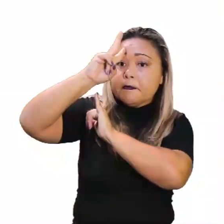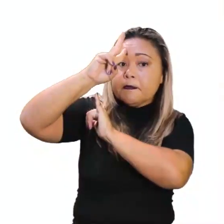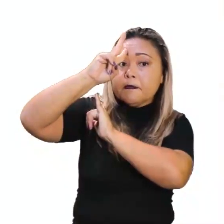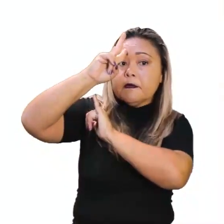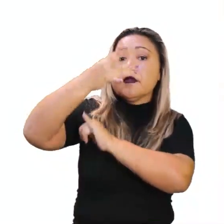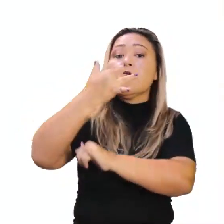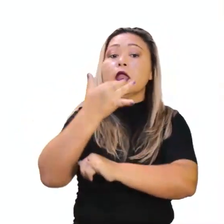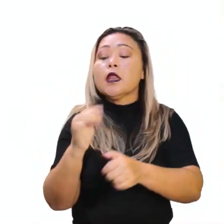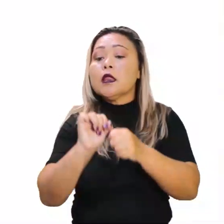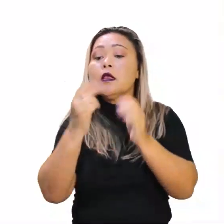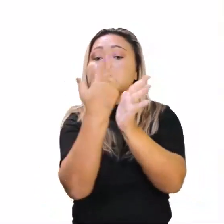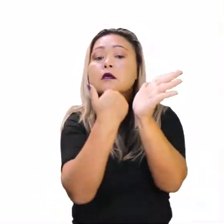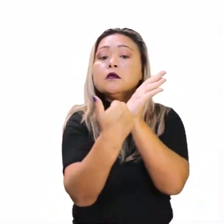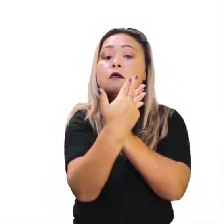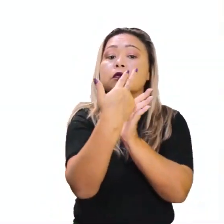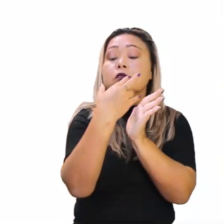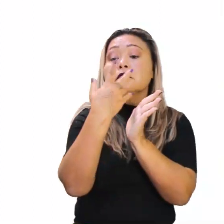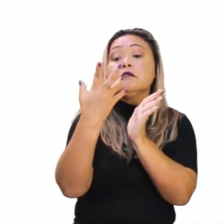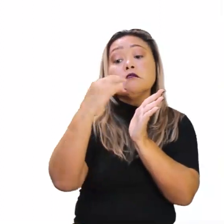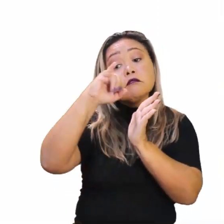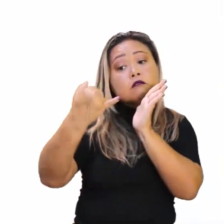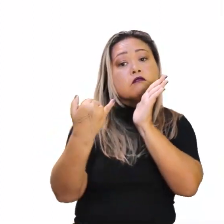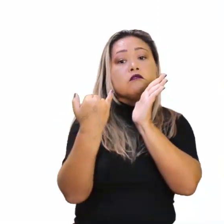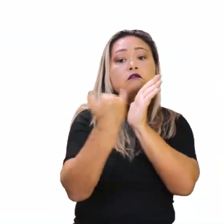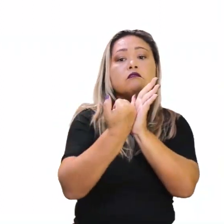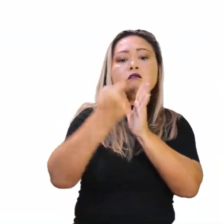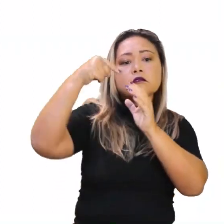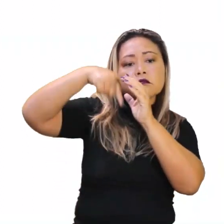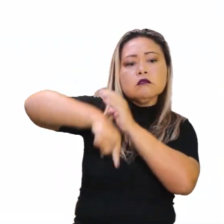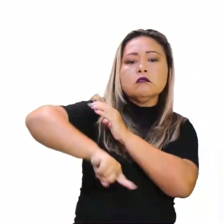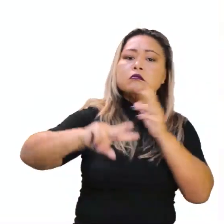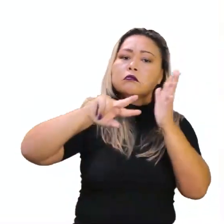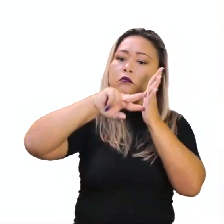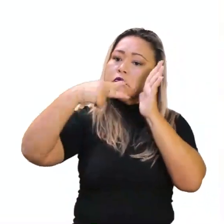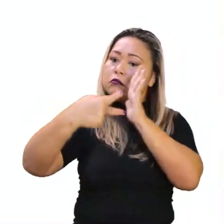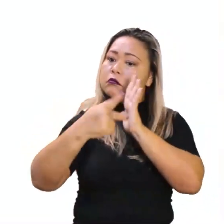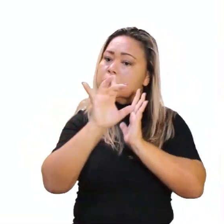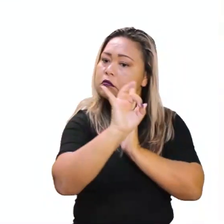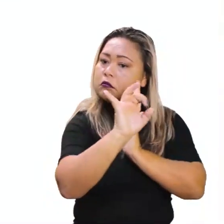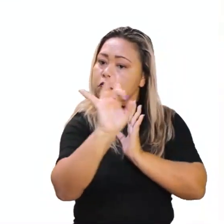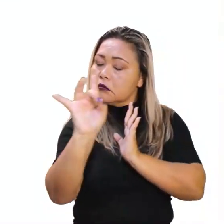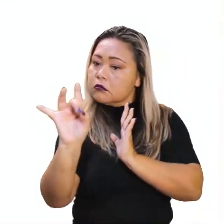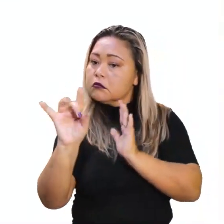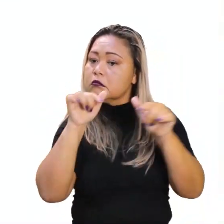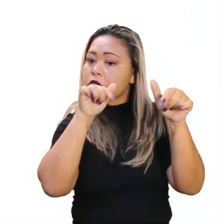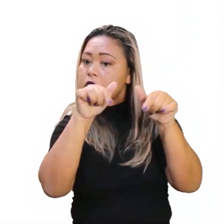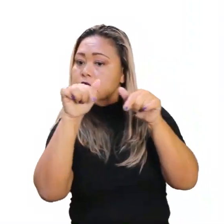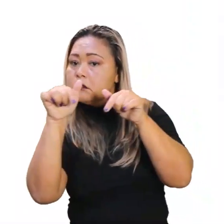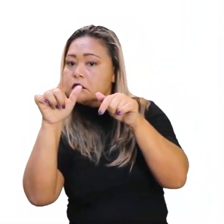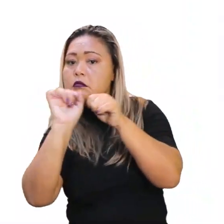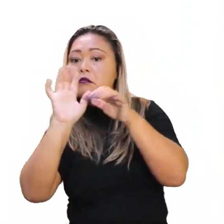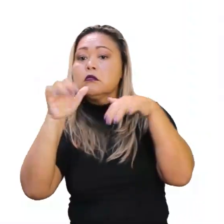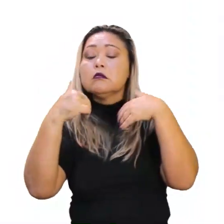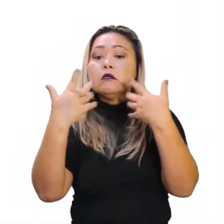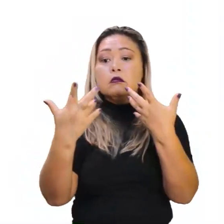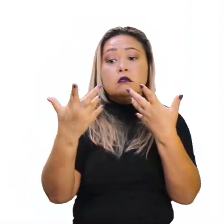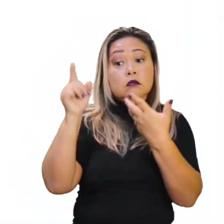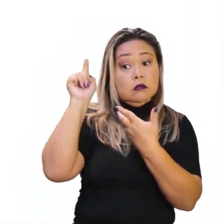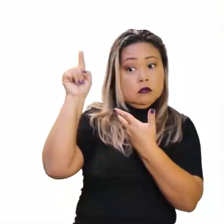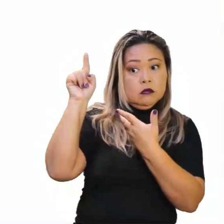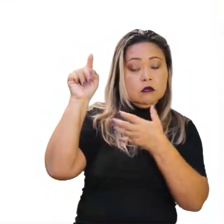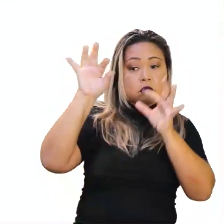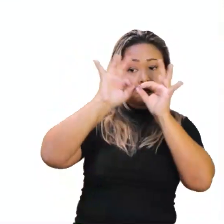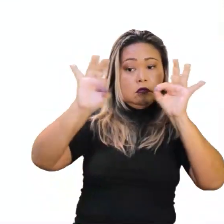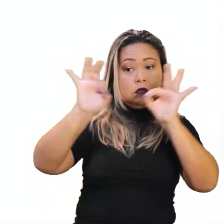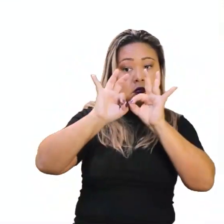As cores e os desenhos trazem identidade e aprofundam os significados de cada trabalho. Então, baseado